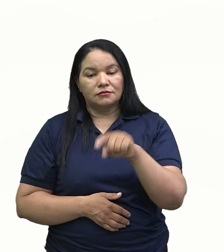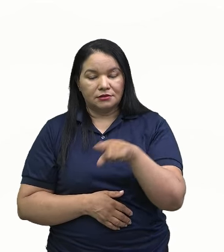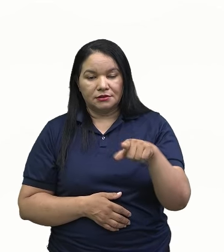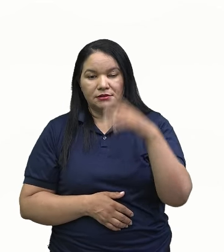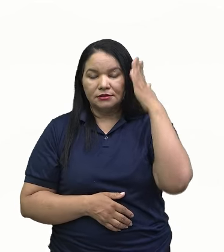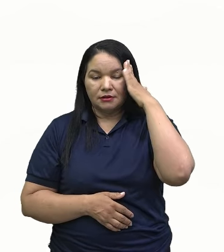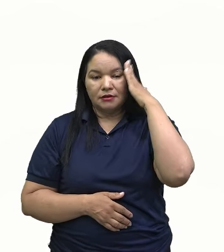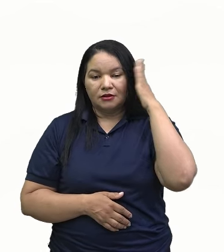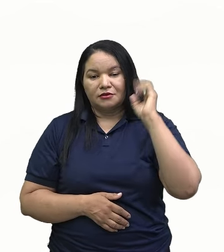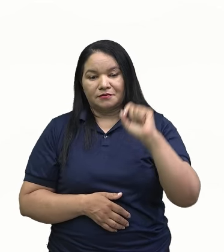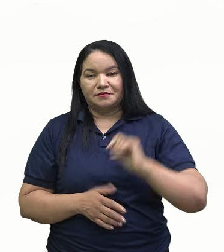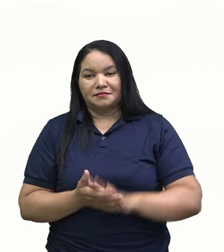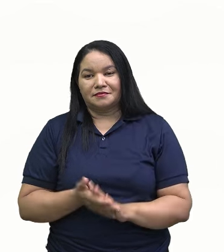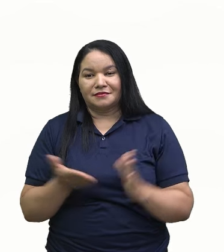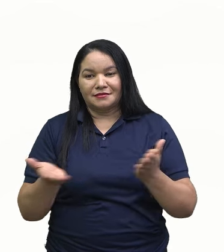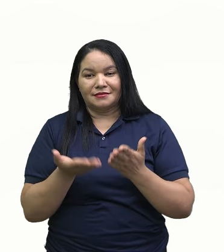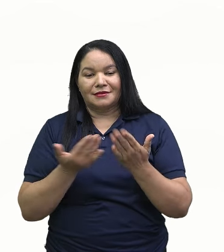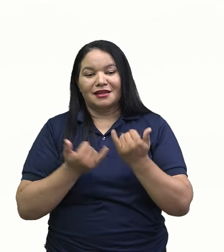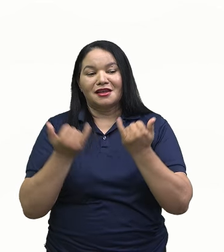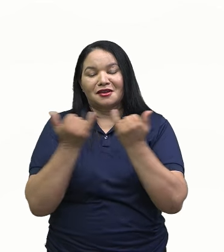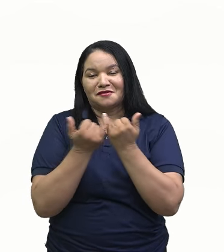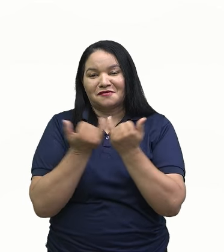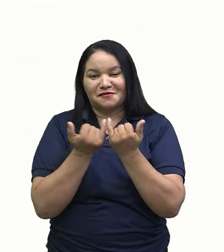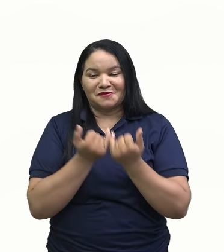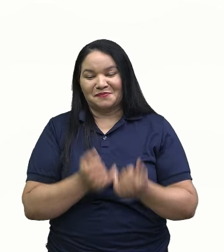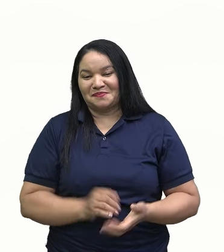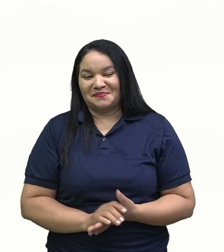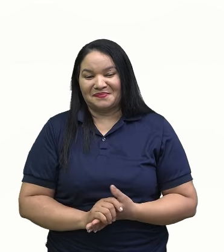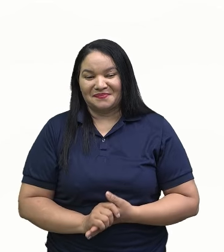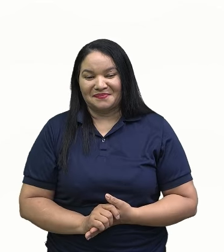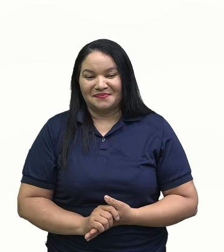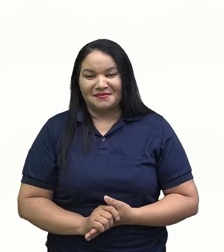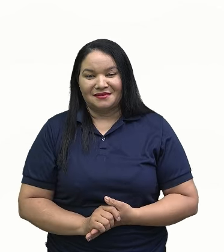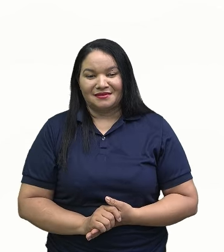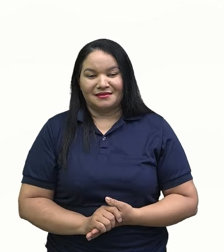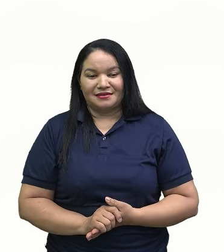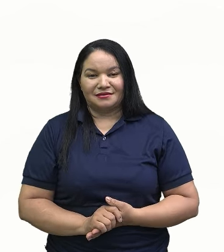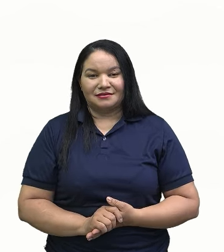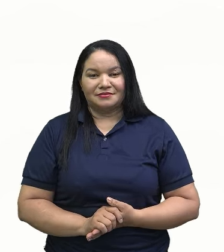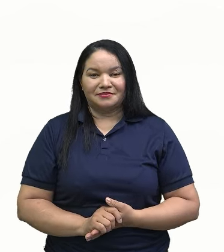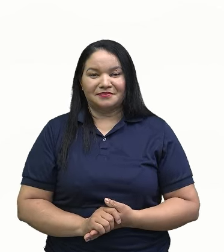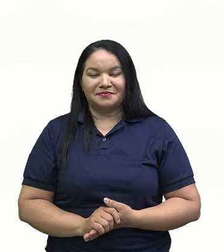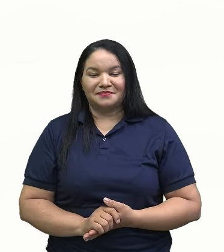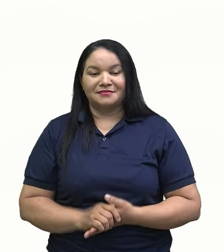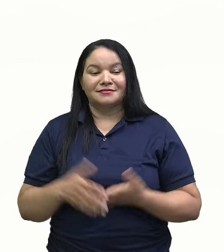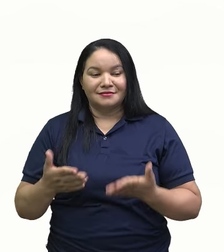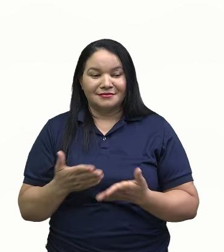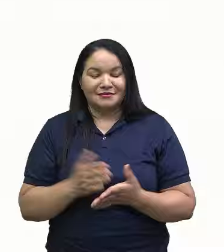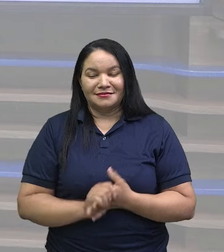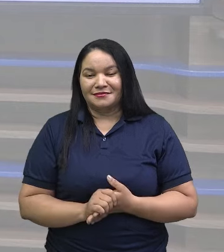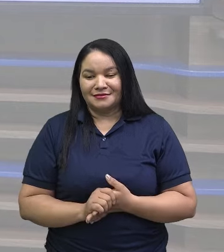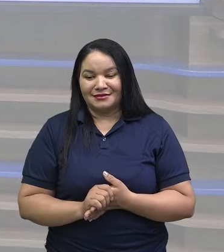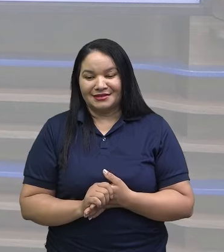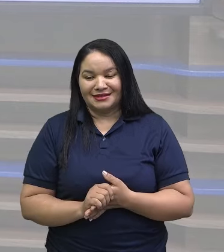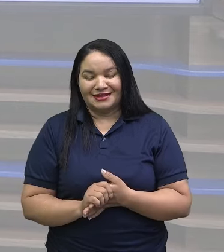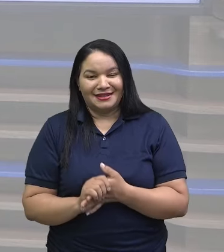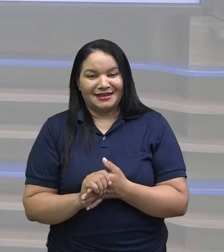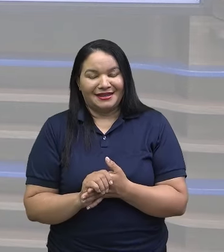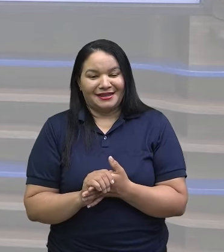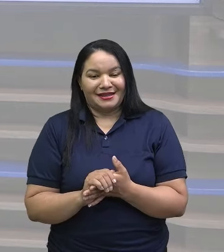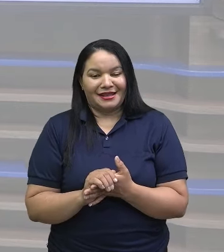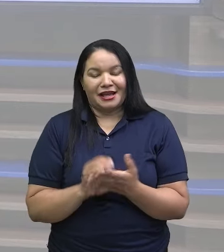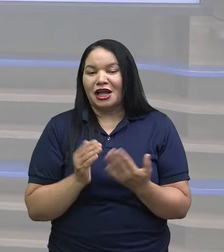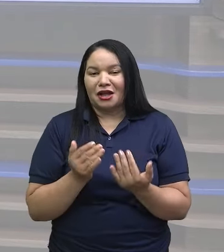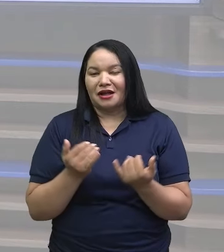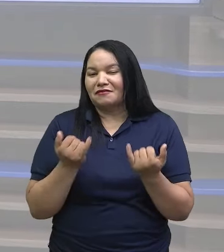né? Tem uma fofoca para contar para vocês, ok? E a fofoca é a seguinte, não é? O